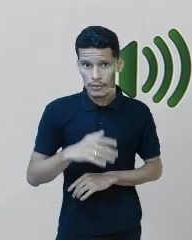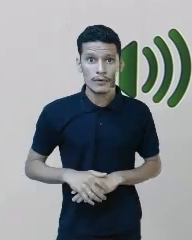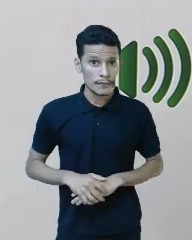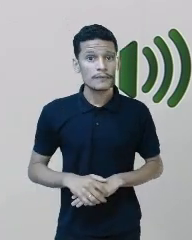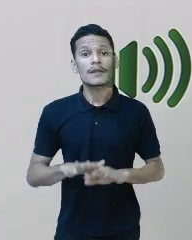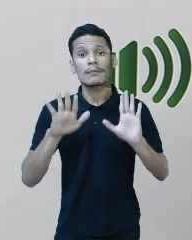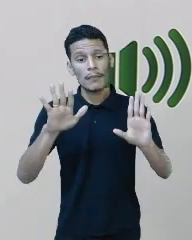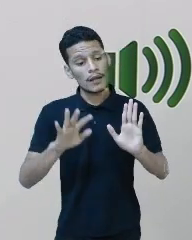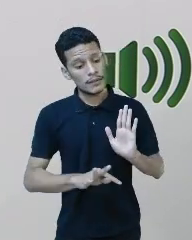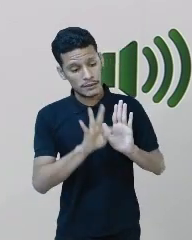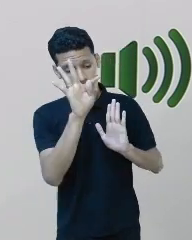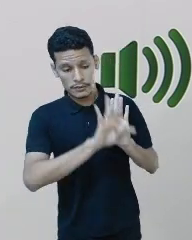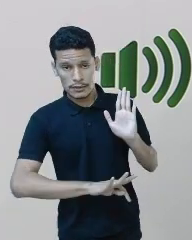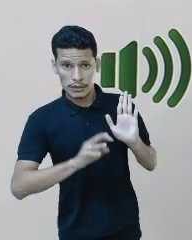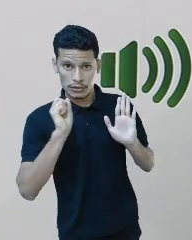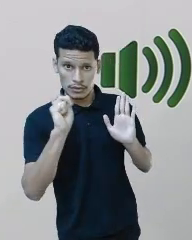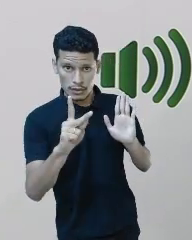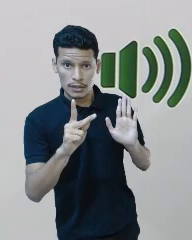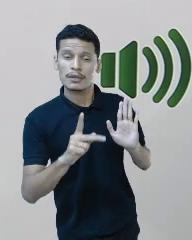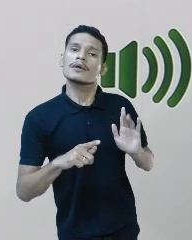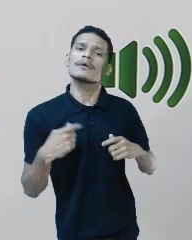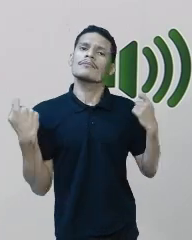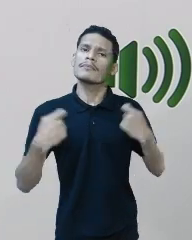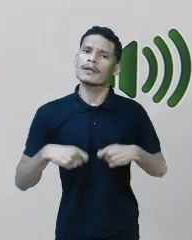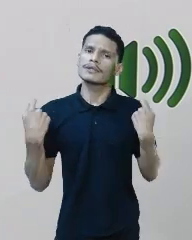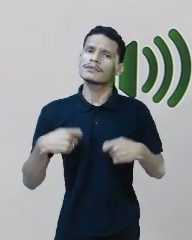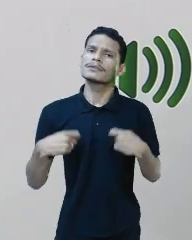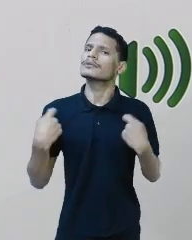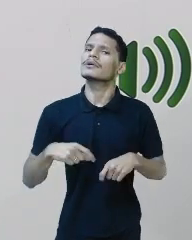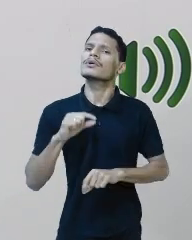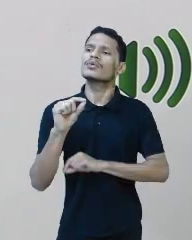um texto, claro, ela precisa